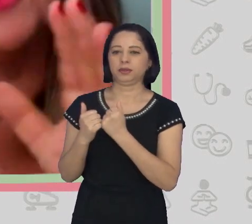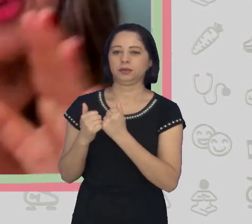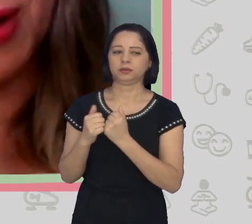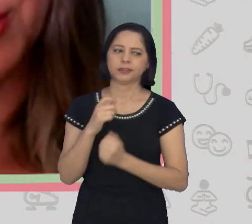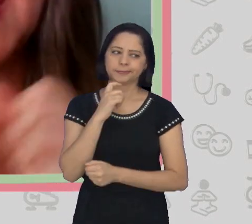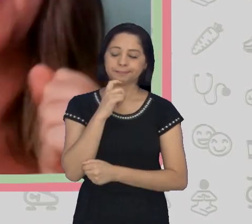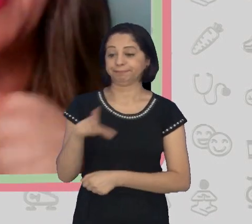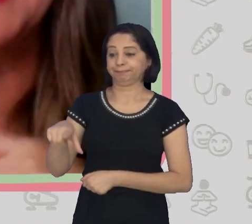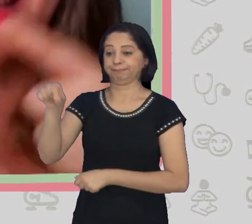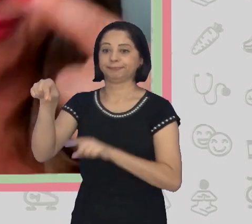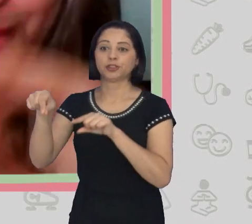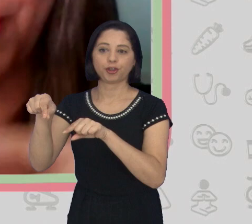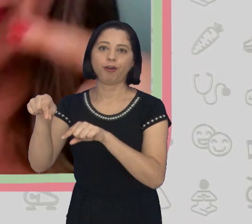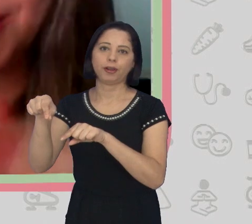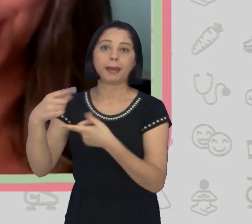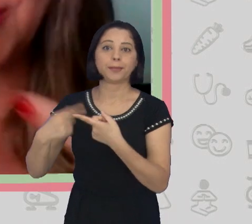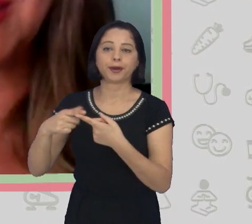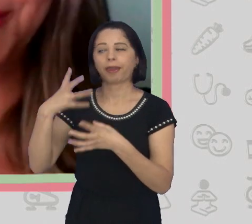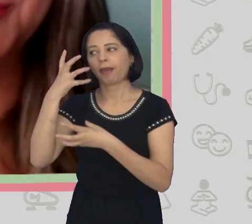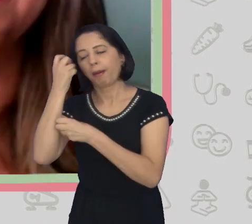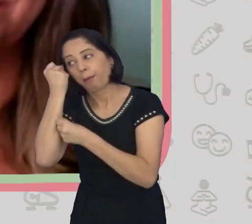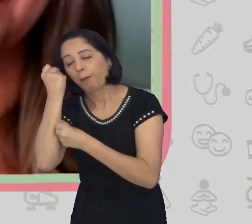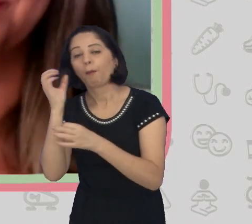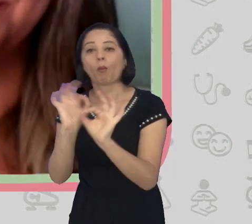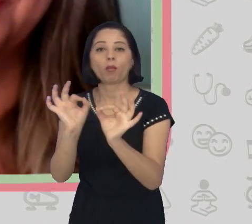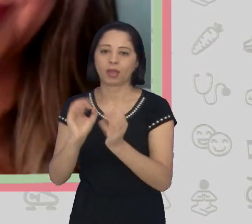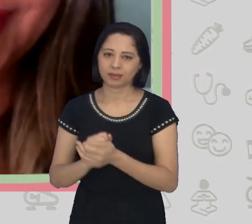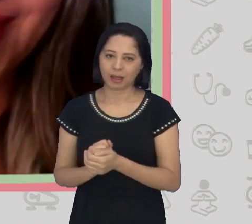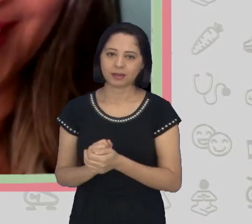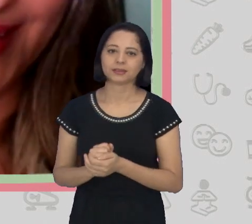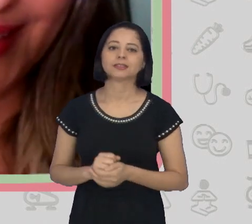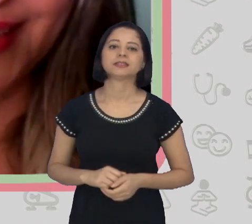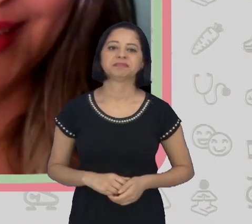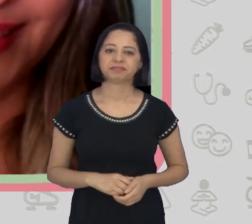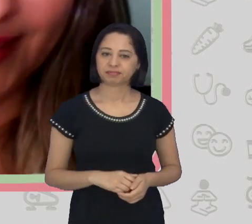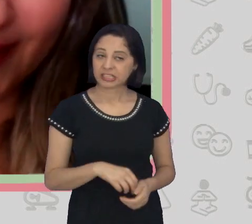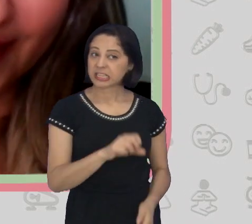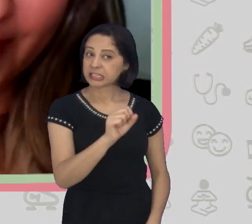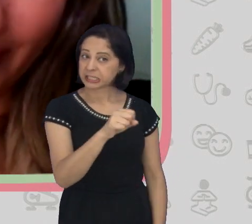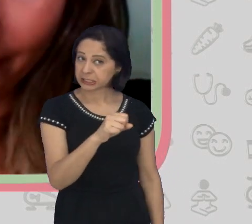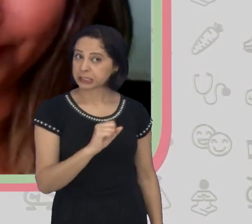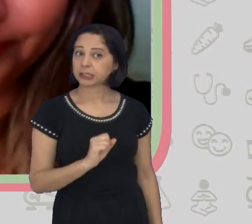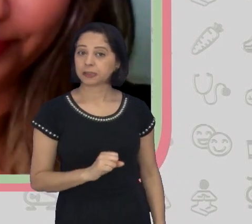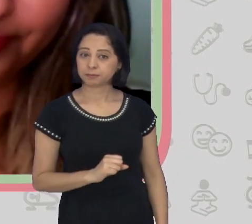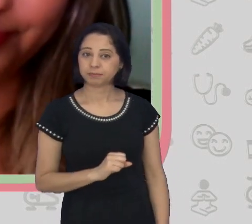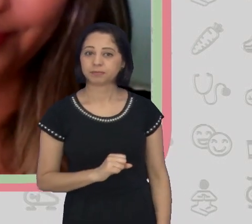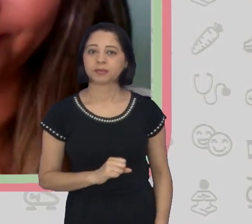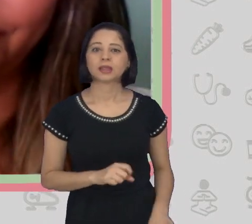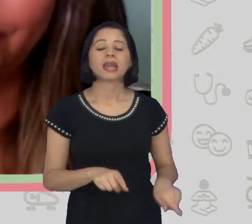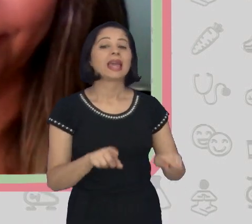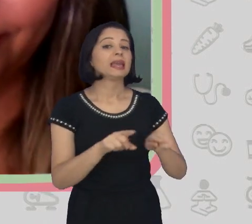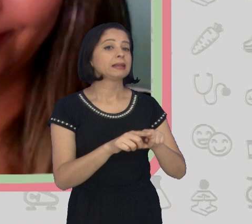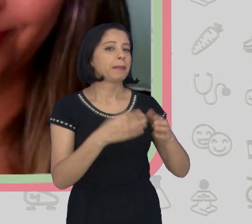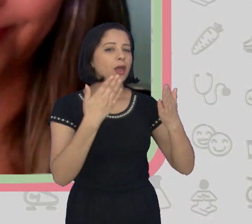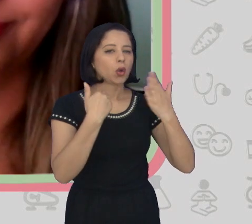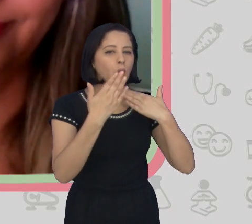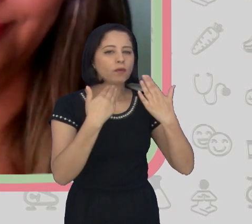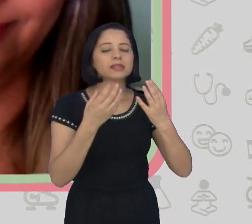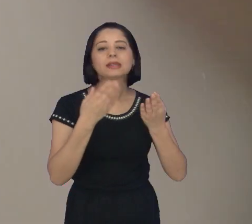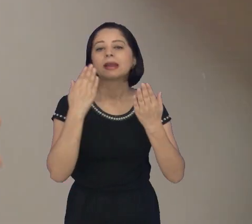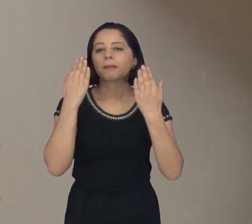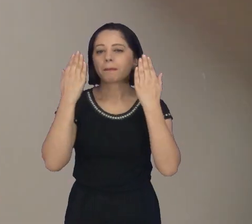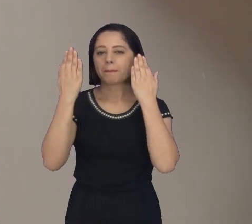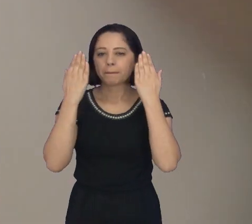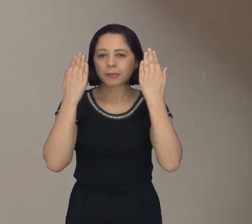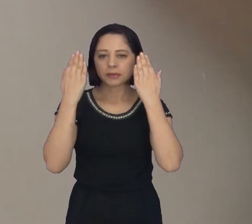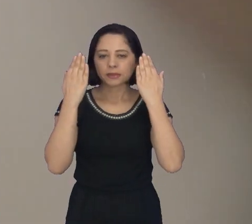palatável? Entendi, Paula. Então, tá certo, são alguns dos sinais, né? Bom, e já que a gente está conversando com uma psicóloga, é